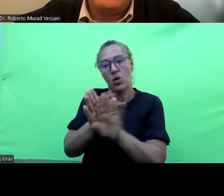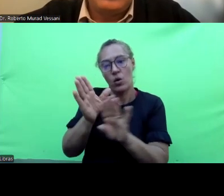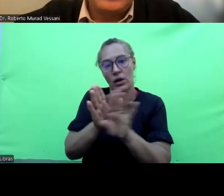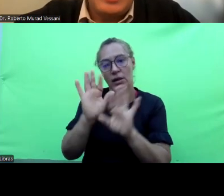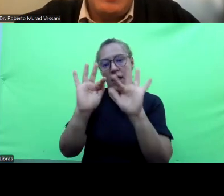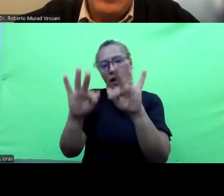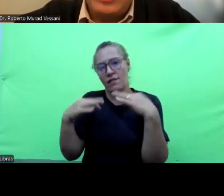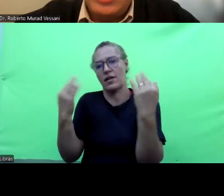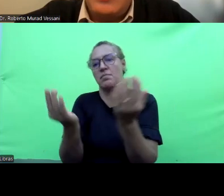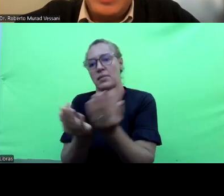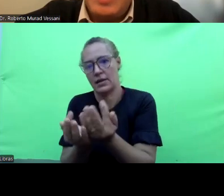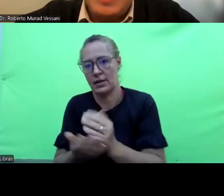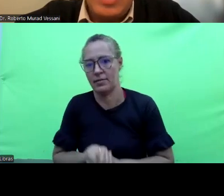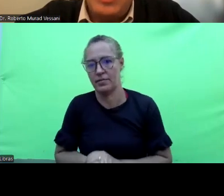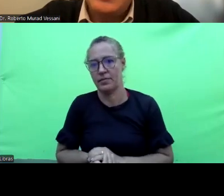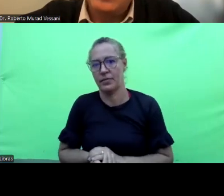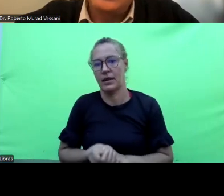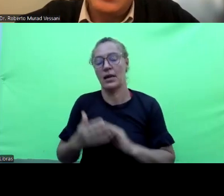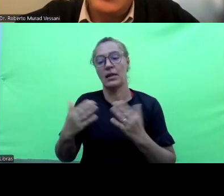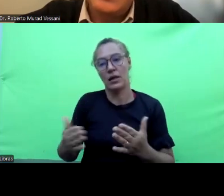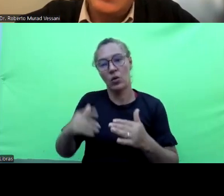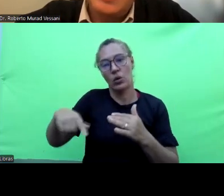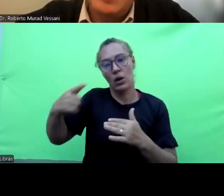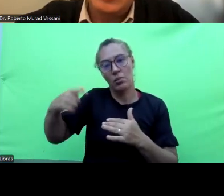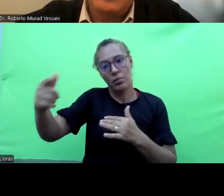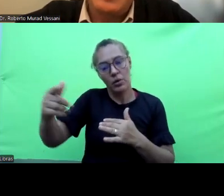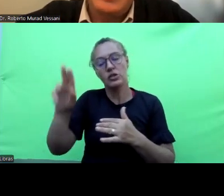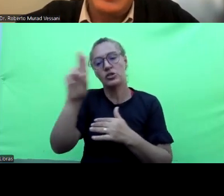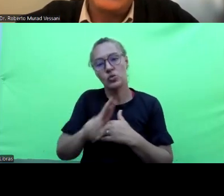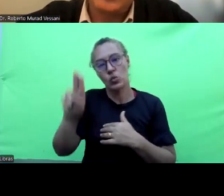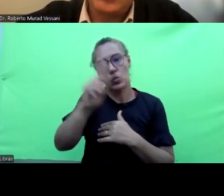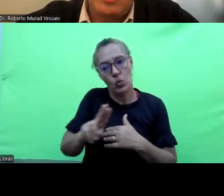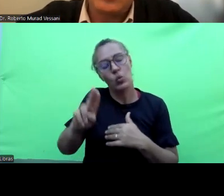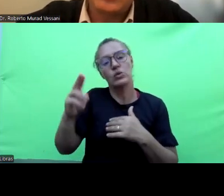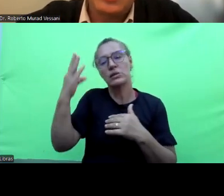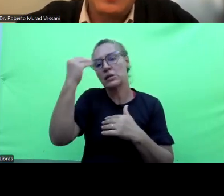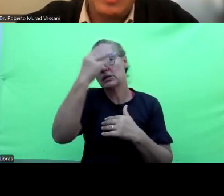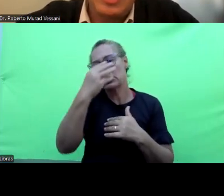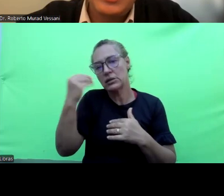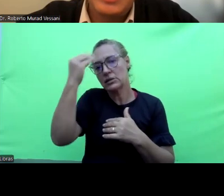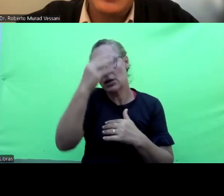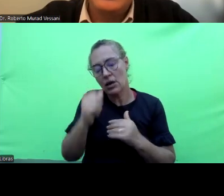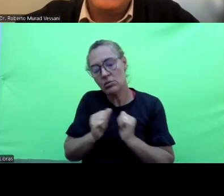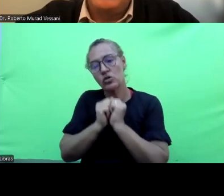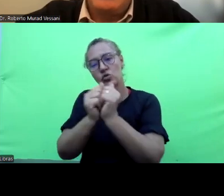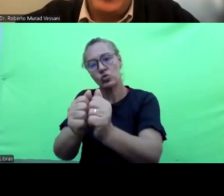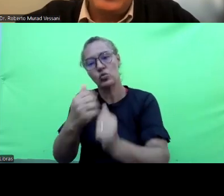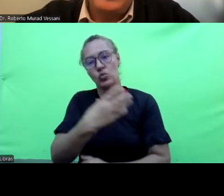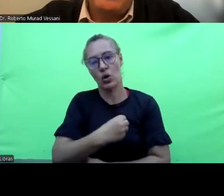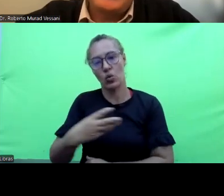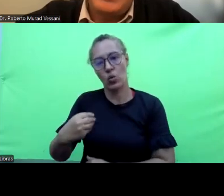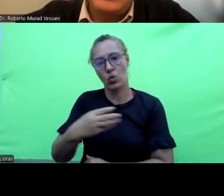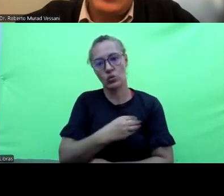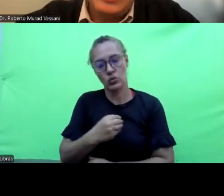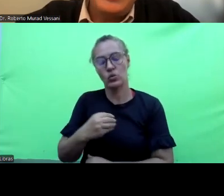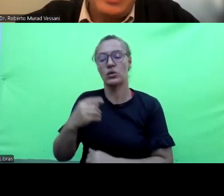Então, no segmento, a gente faz a mesma coisa, usa esses exames complementares junto com a consulta oftalmológica para monitorar